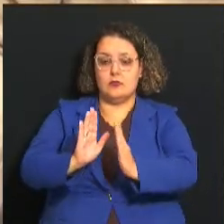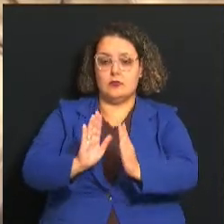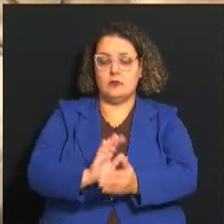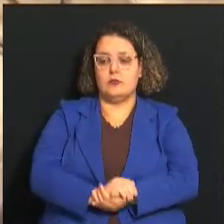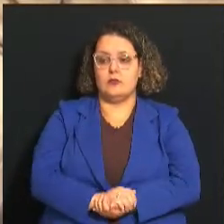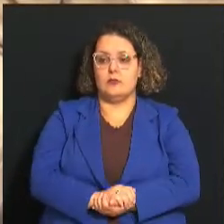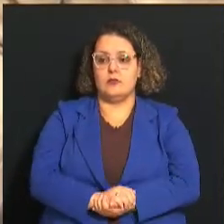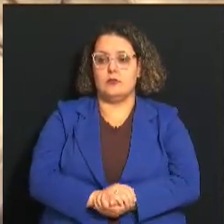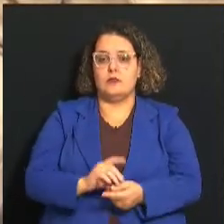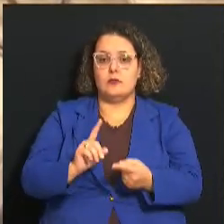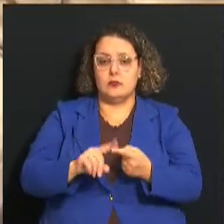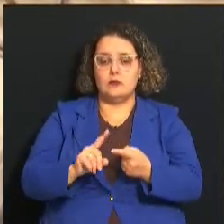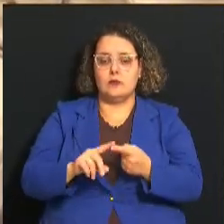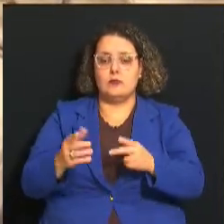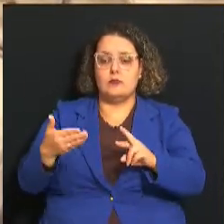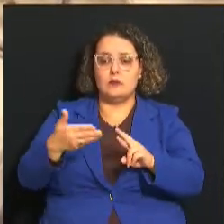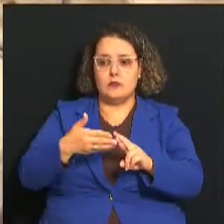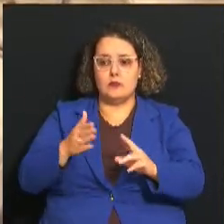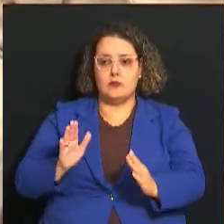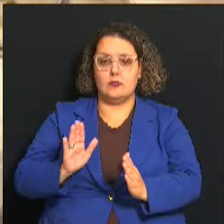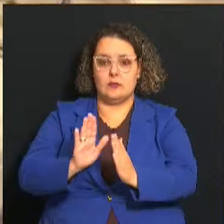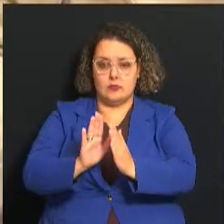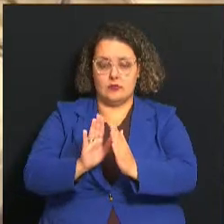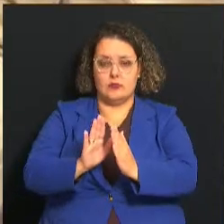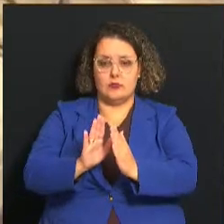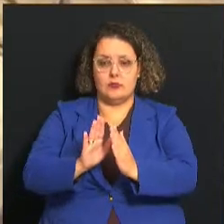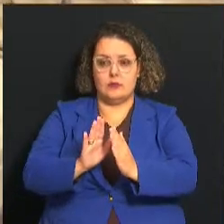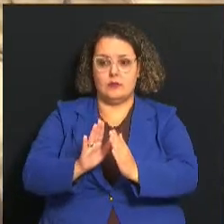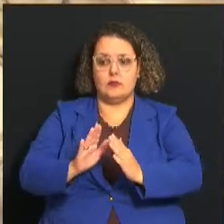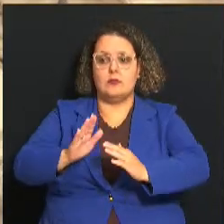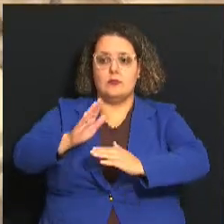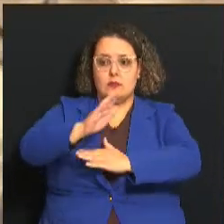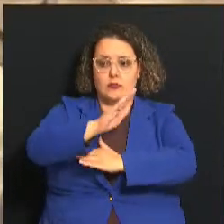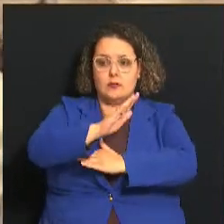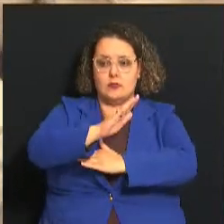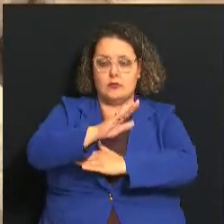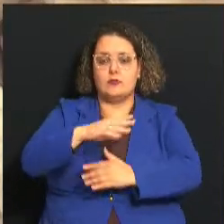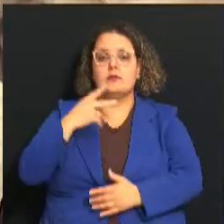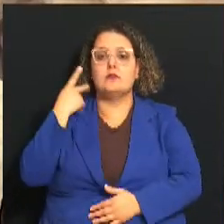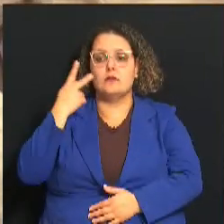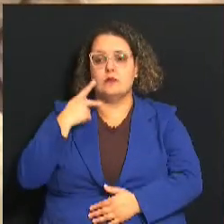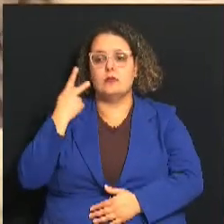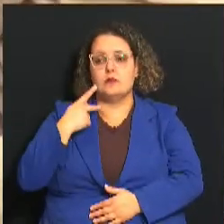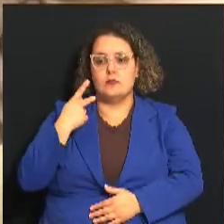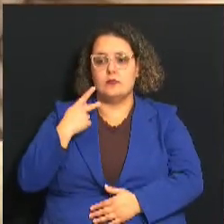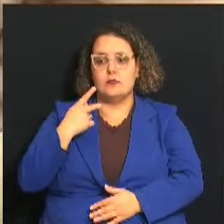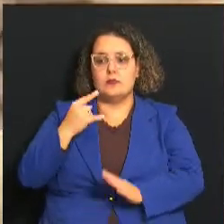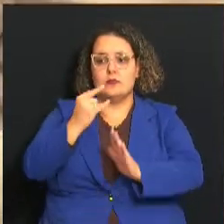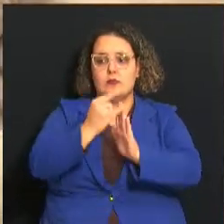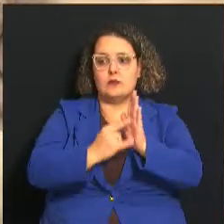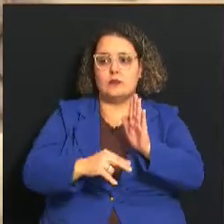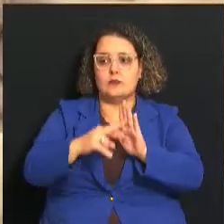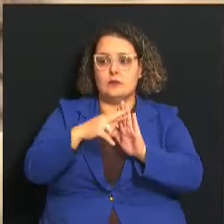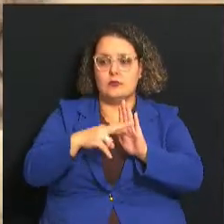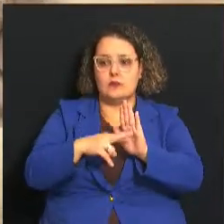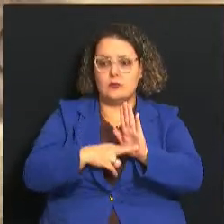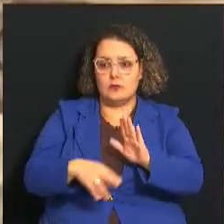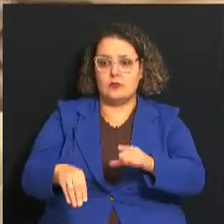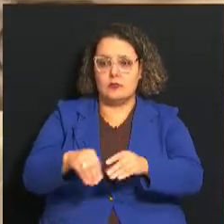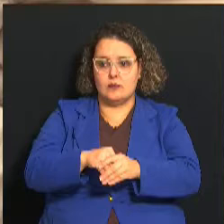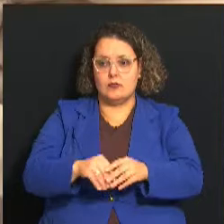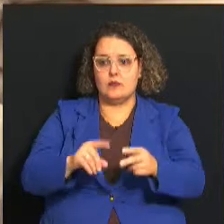1. Representar a frente perante a Câmara dos Vereadores nos termos do regimento interno.